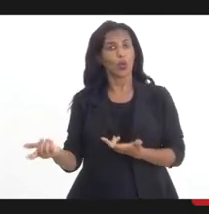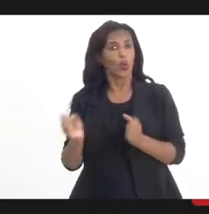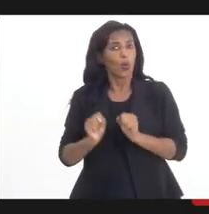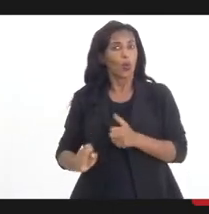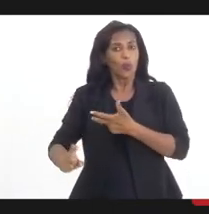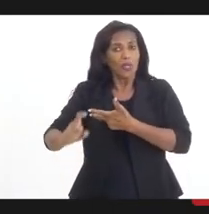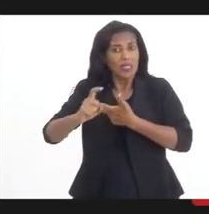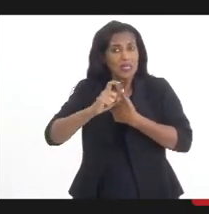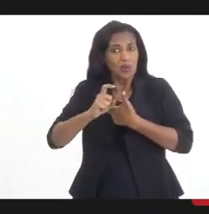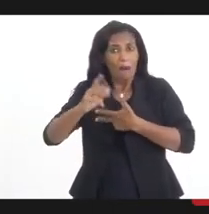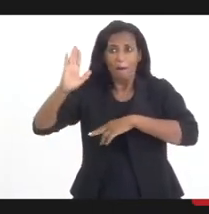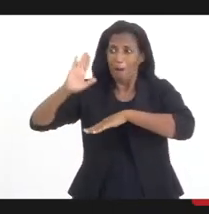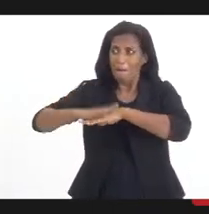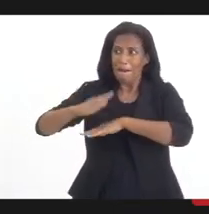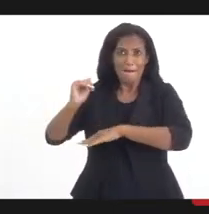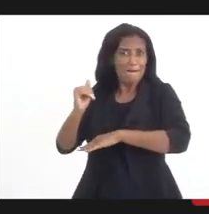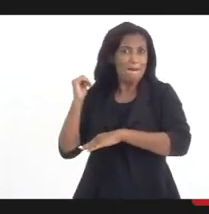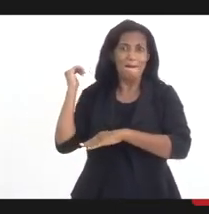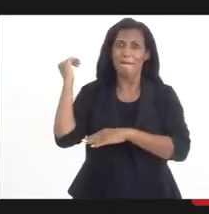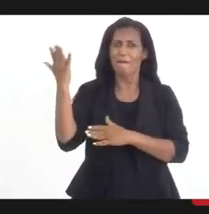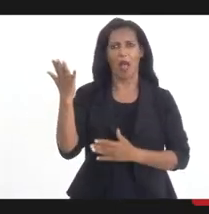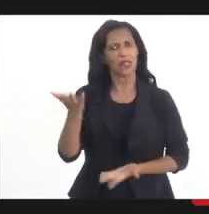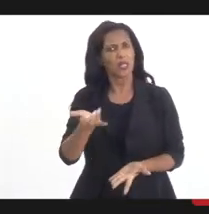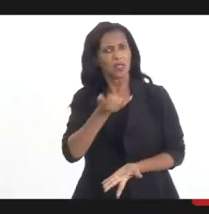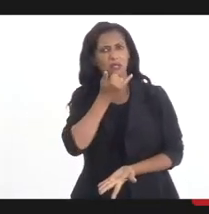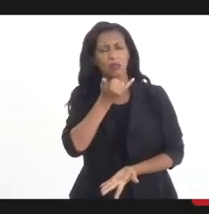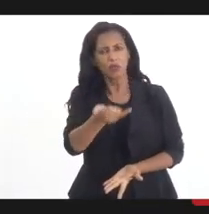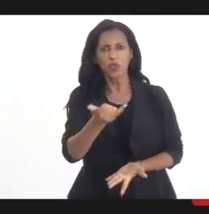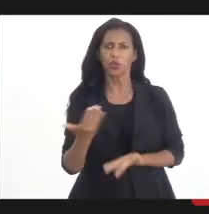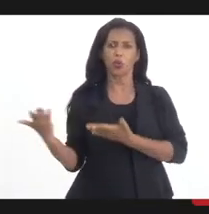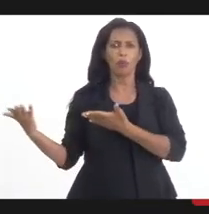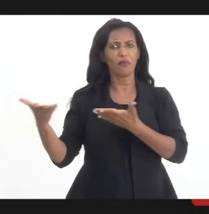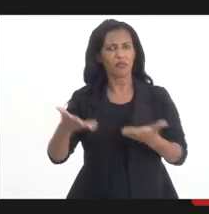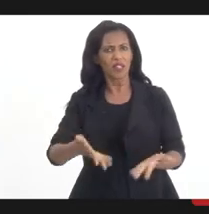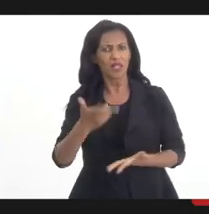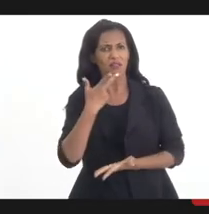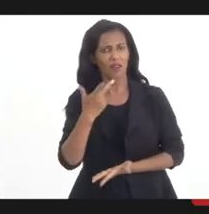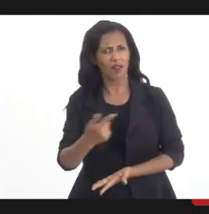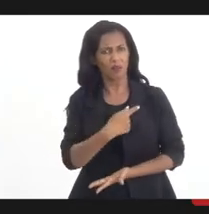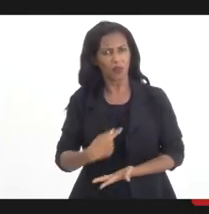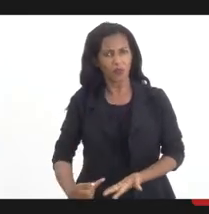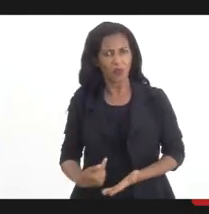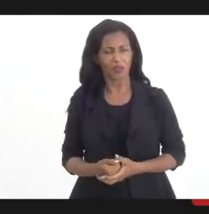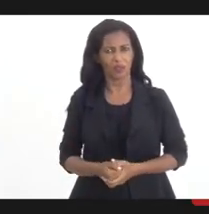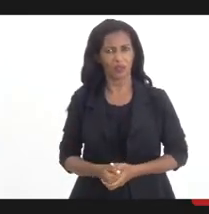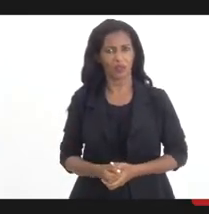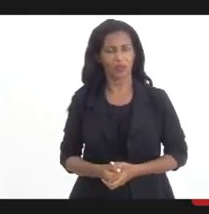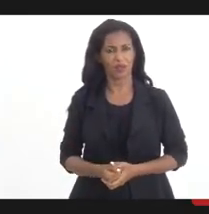pode muito mais, professor Edgar. Então, me desculpe, vir aqui agora falar pelo governo,